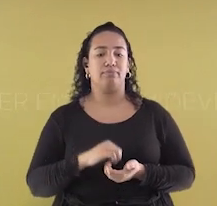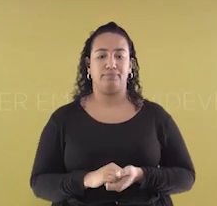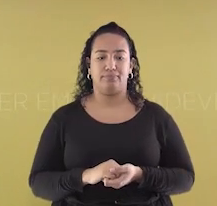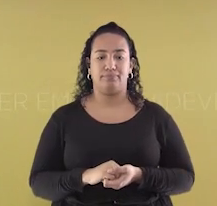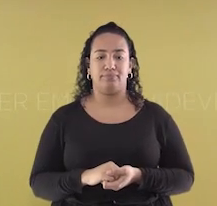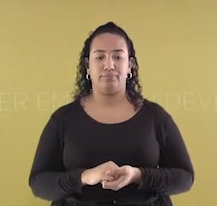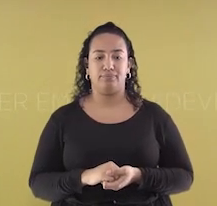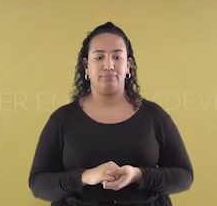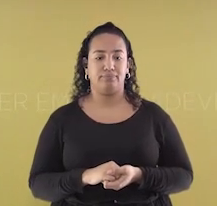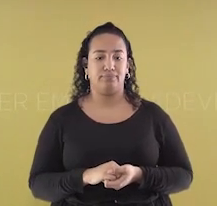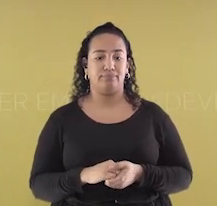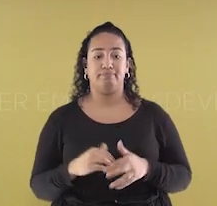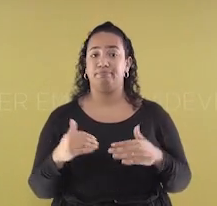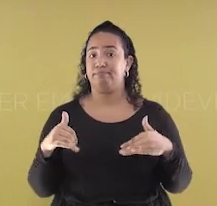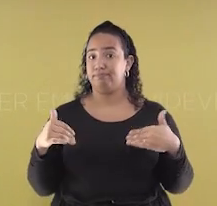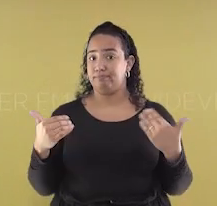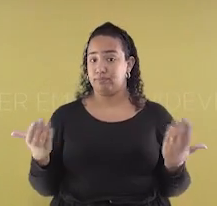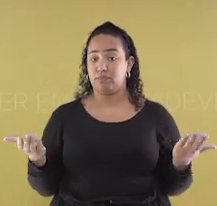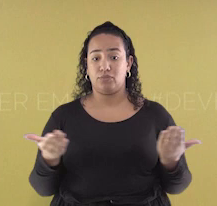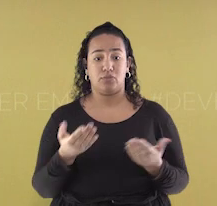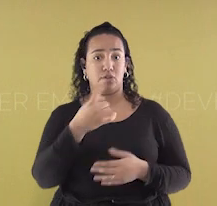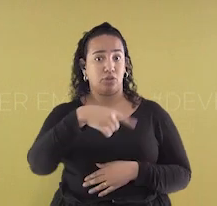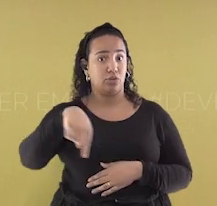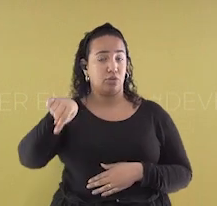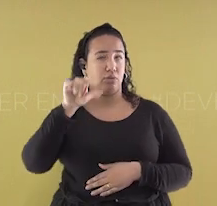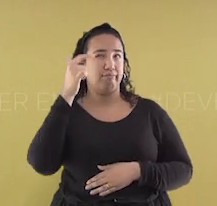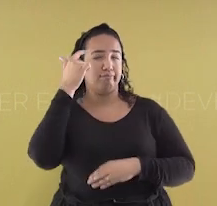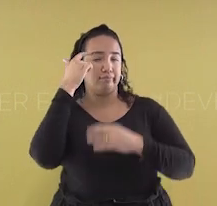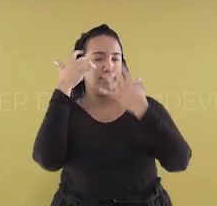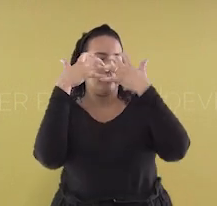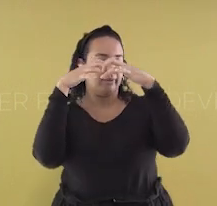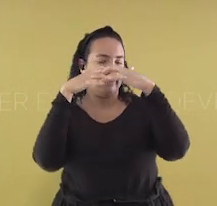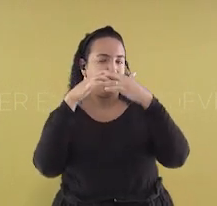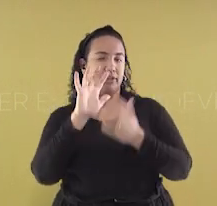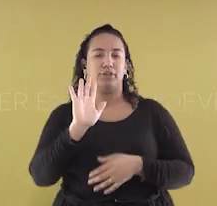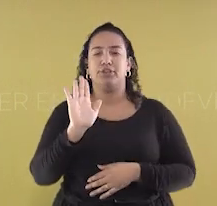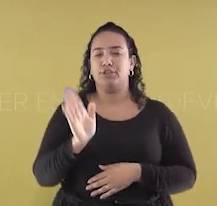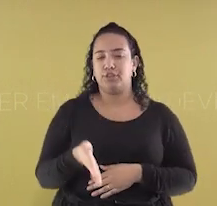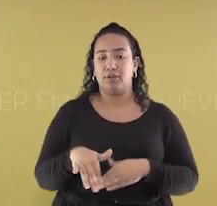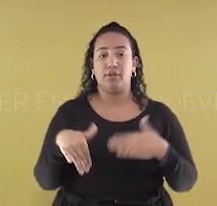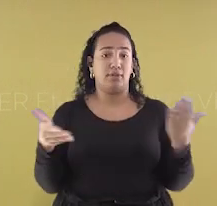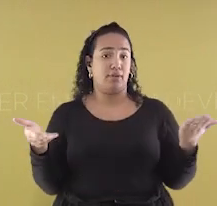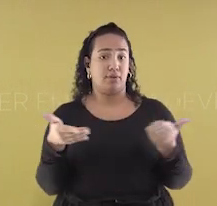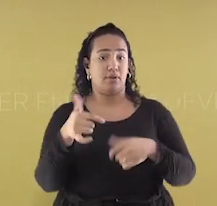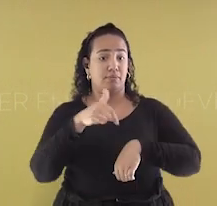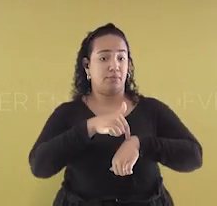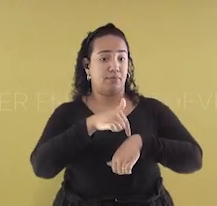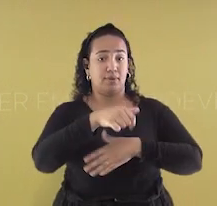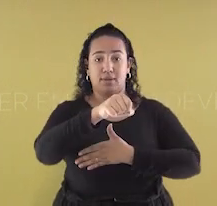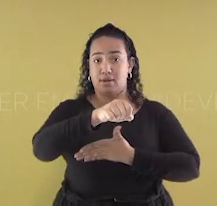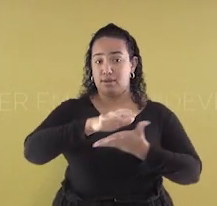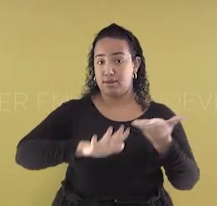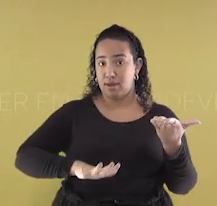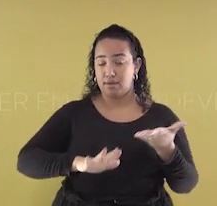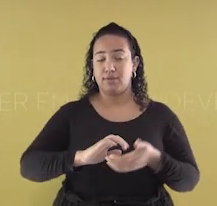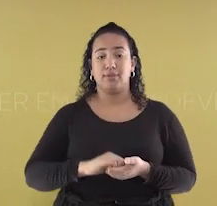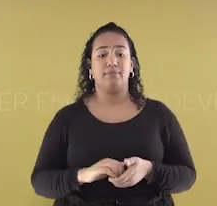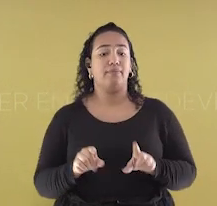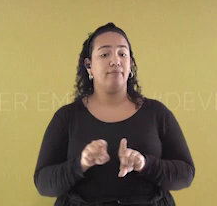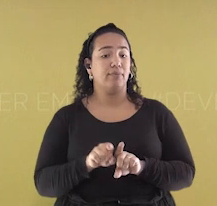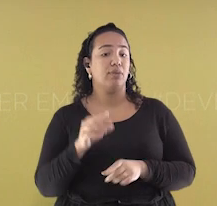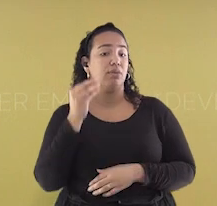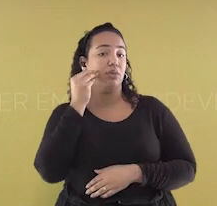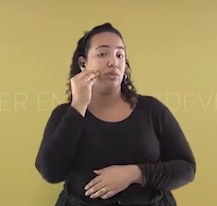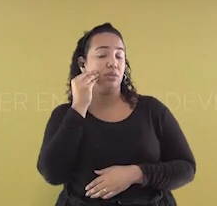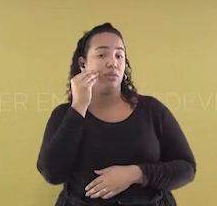certo? Bom, crianças, depois de pensarmos sobre tudo isso juntos, que tal a gente fazer umas atividades e